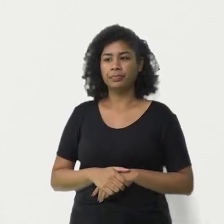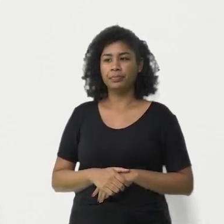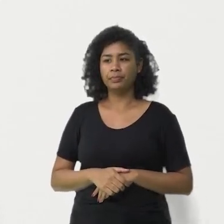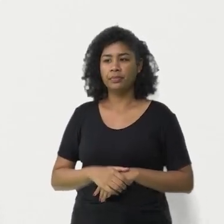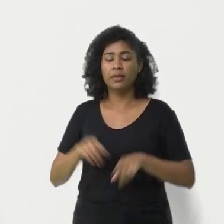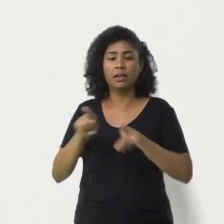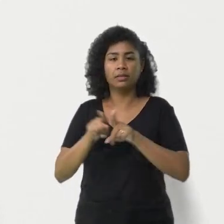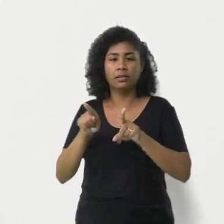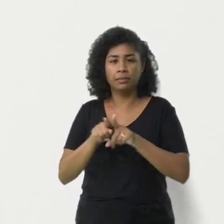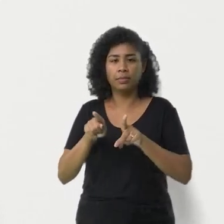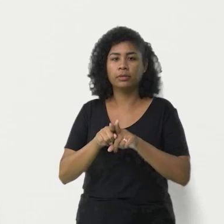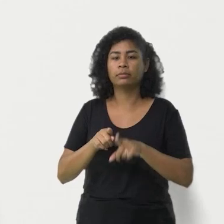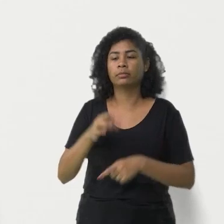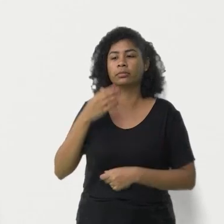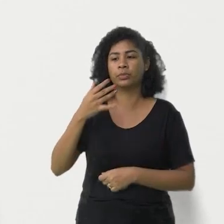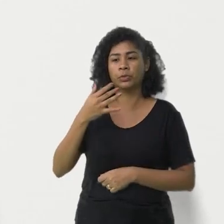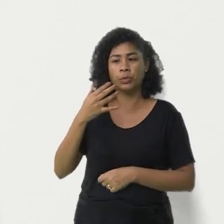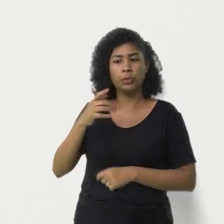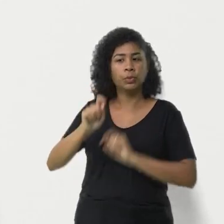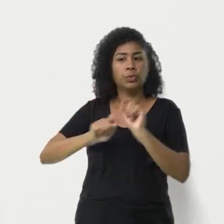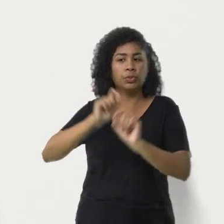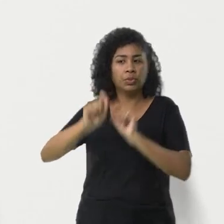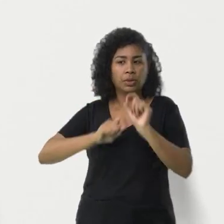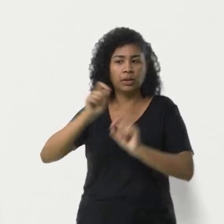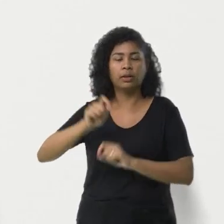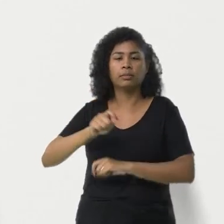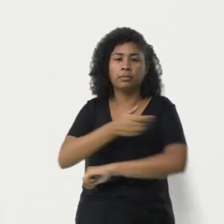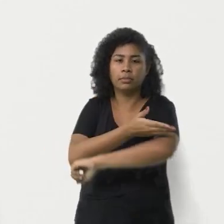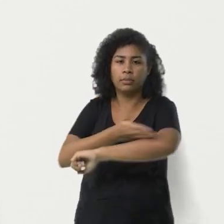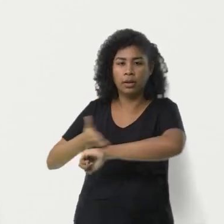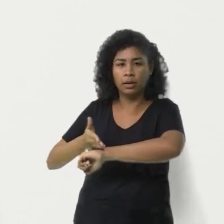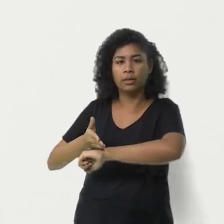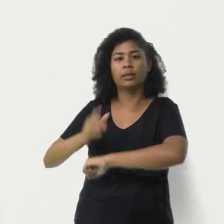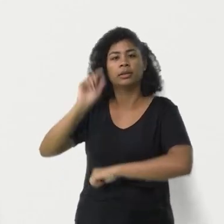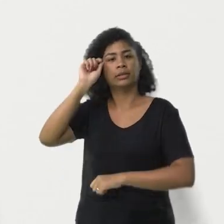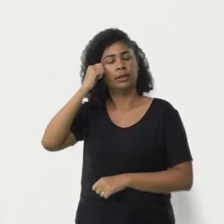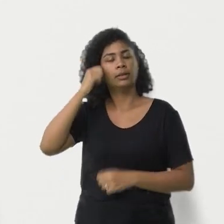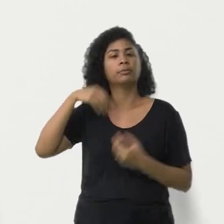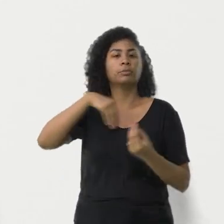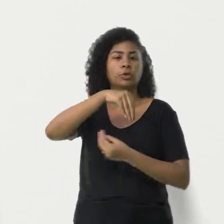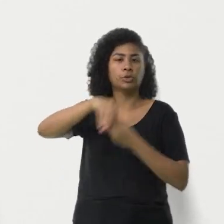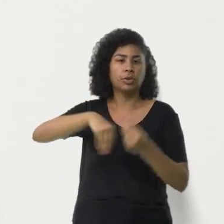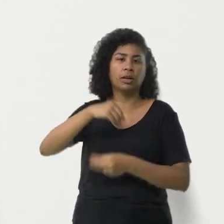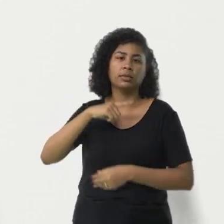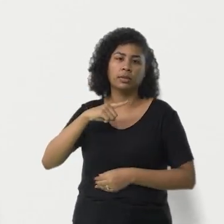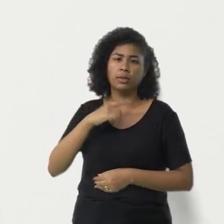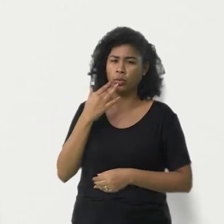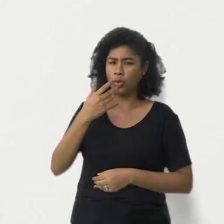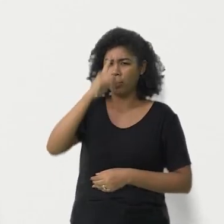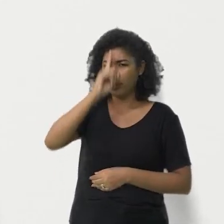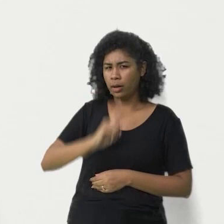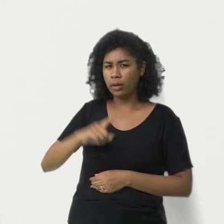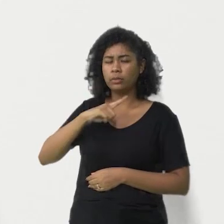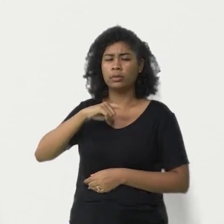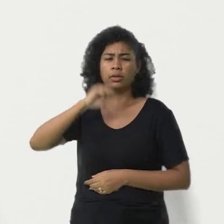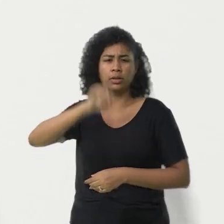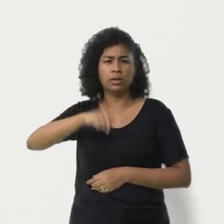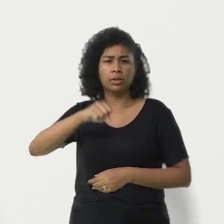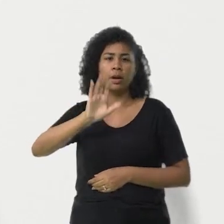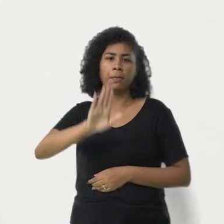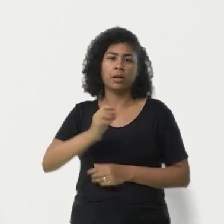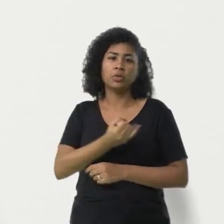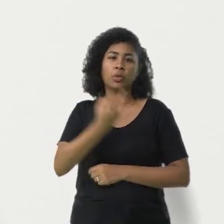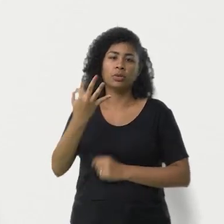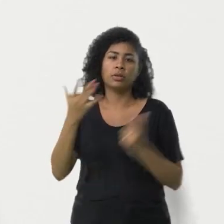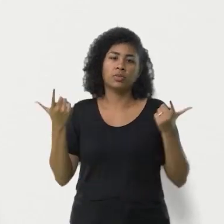a branca, tá? Então, a gente verifica muito essa quantidade. Existe amarela? Existe, porém, em